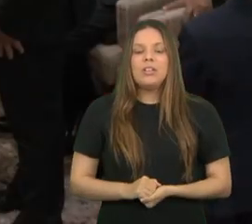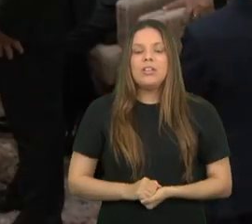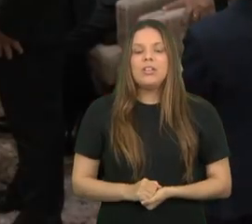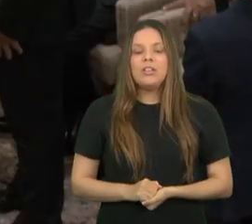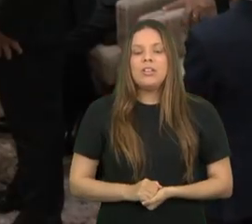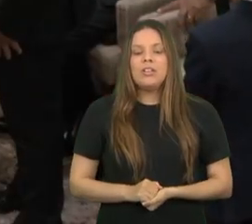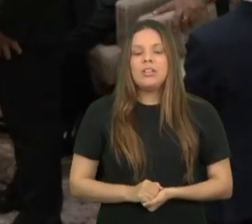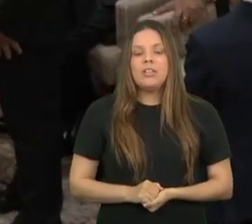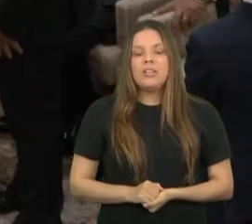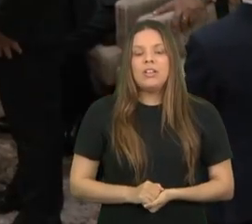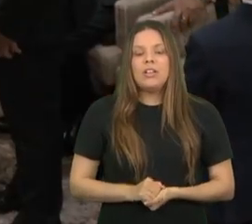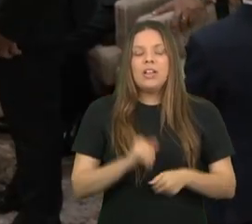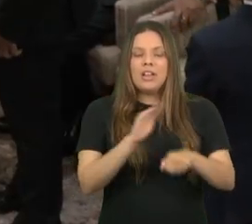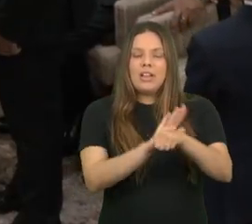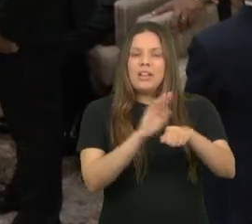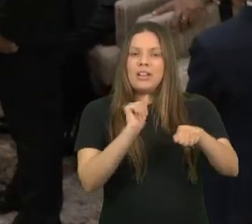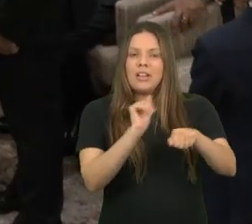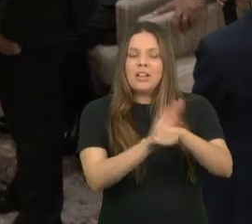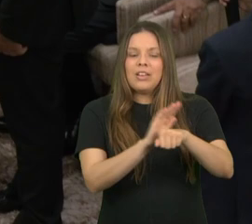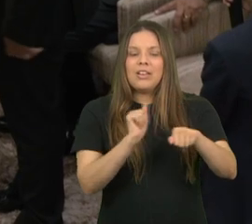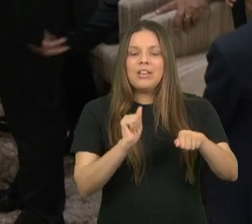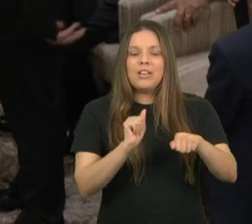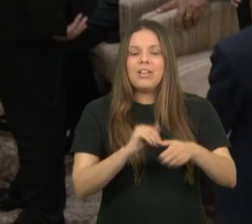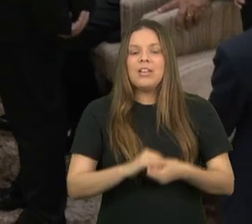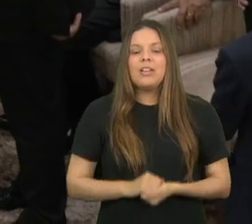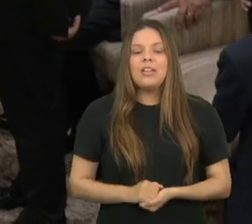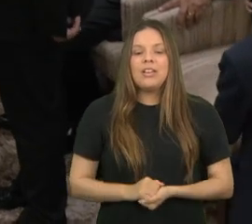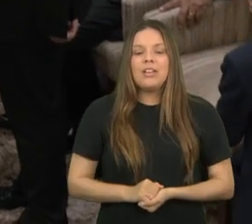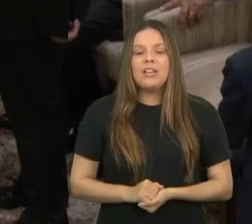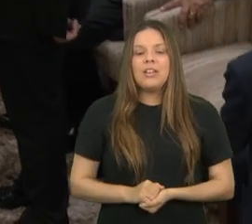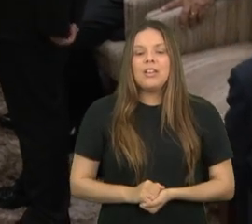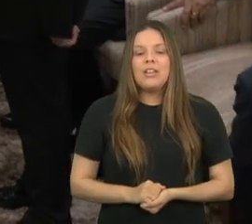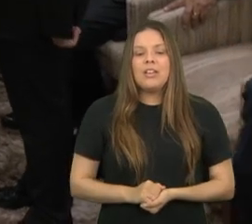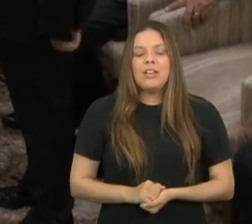que não podia ser diferente, é de Caruaru.